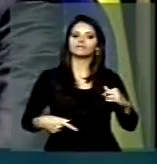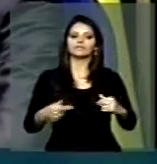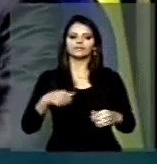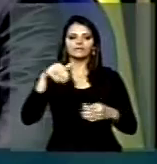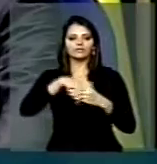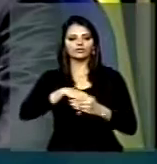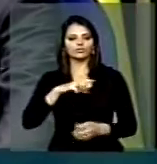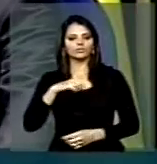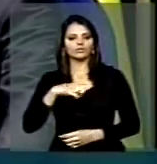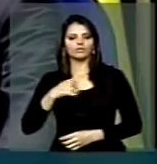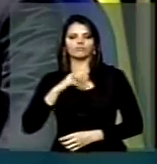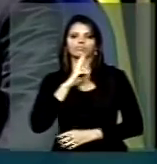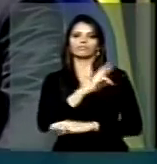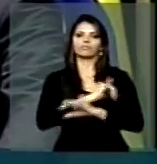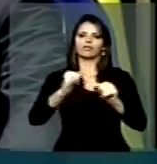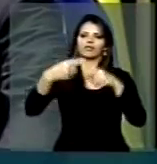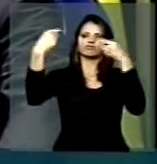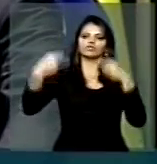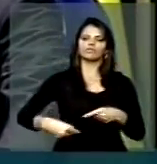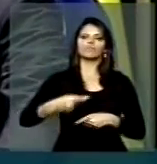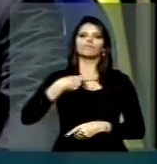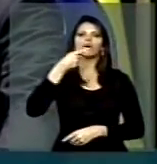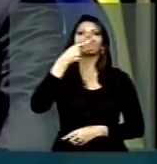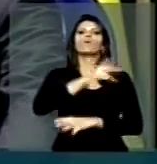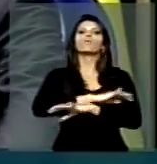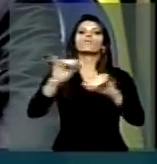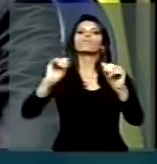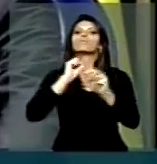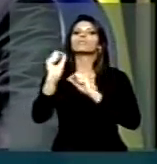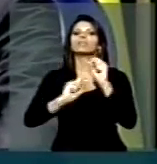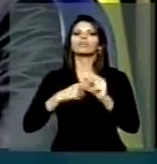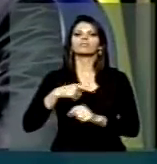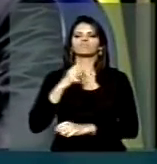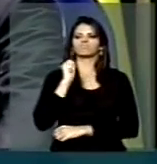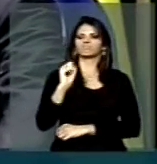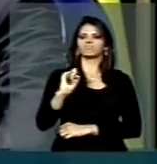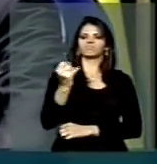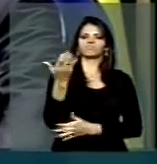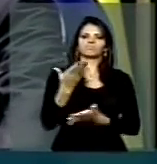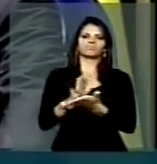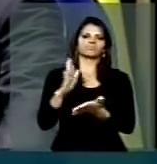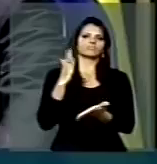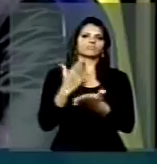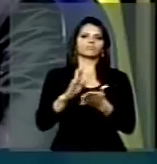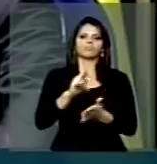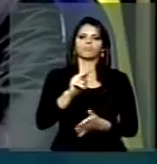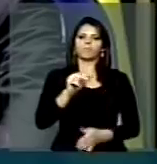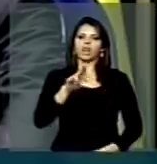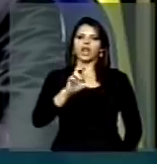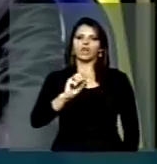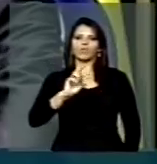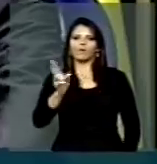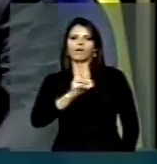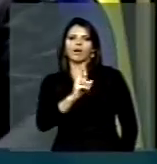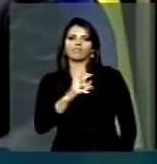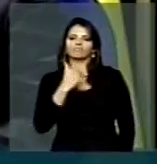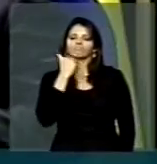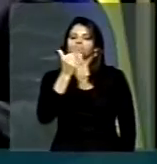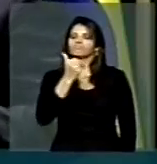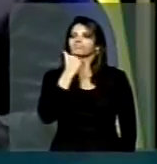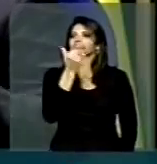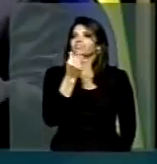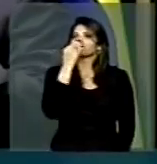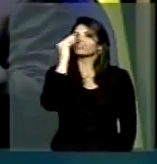meses, o recado dos nossos adversários era claro. Não lhes interessava o sucesso do plano, essa é a verdade. Eles não